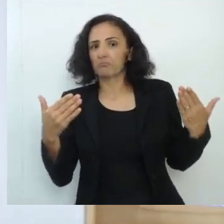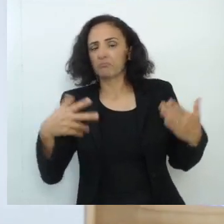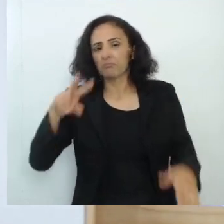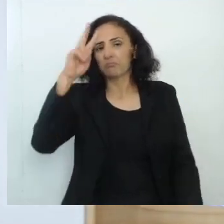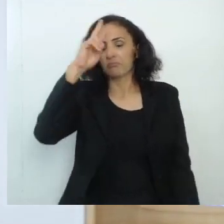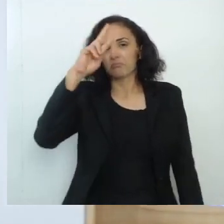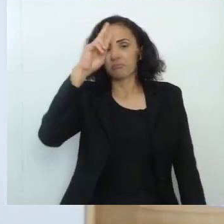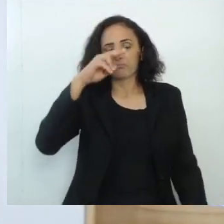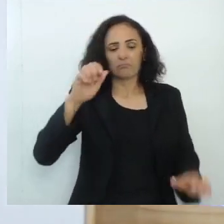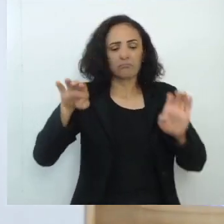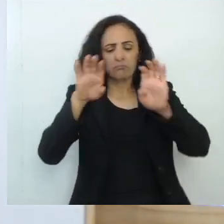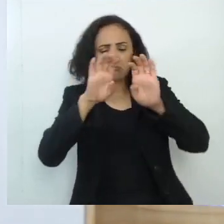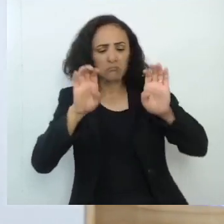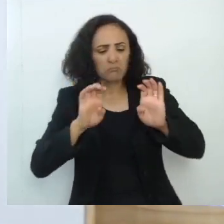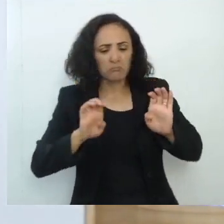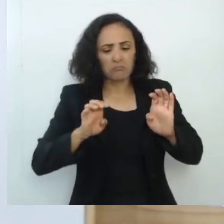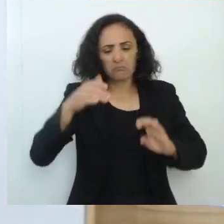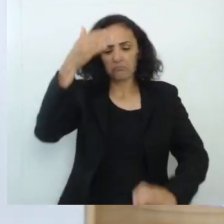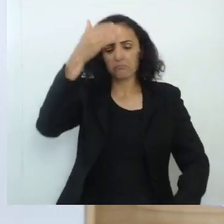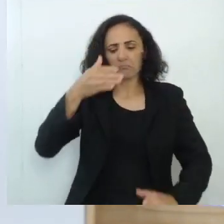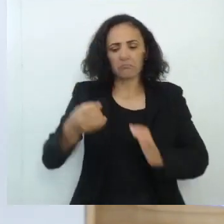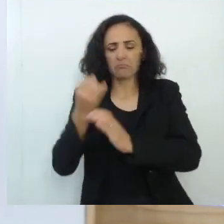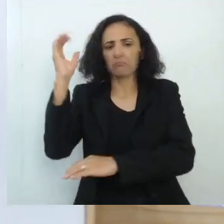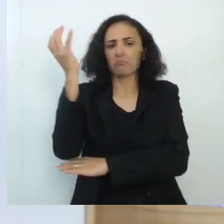a estrutura